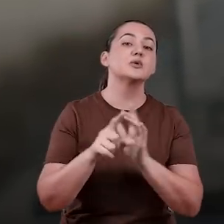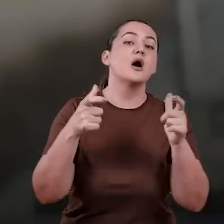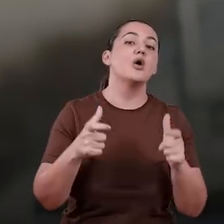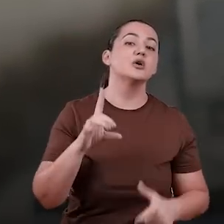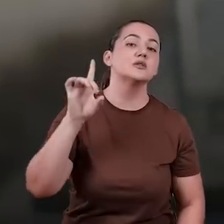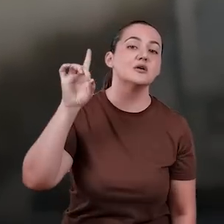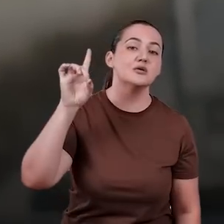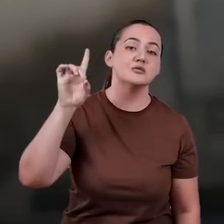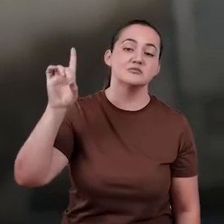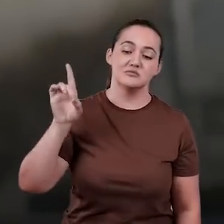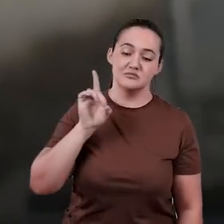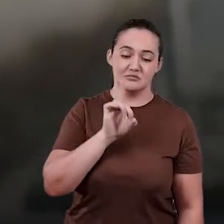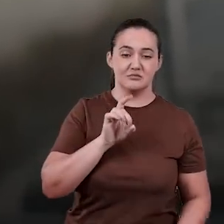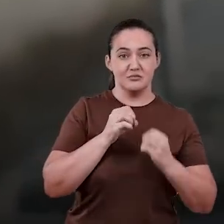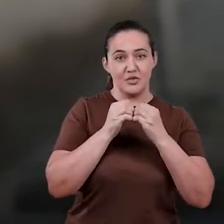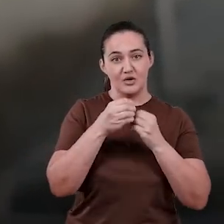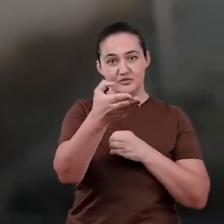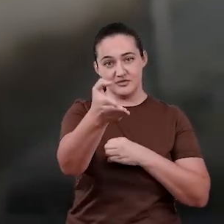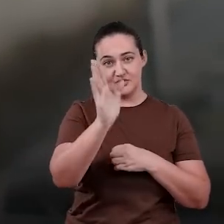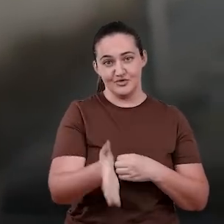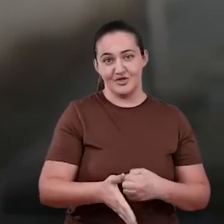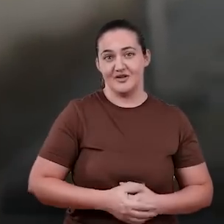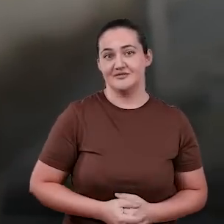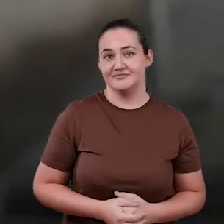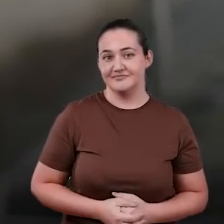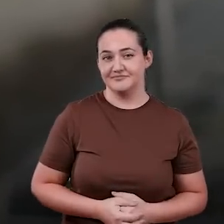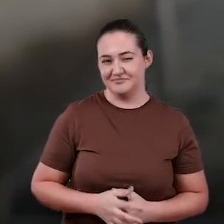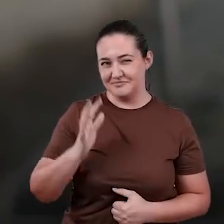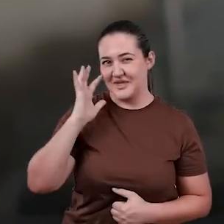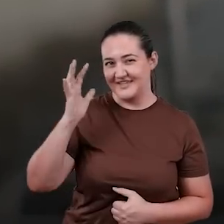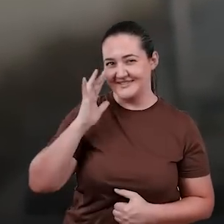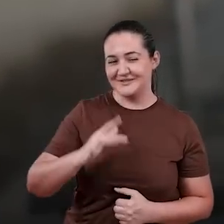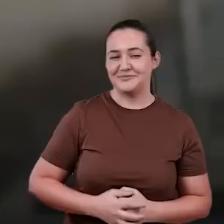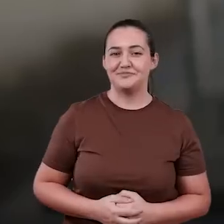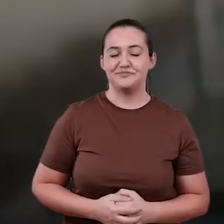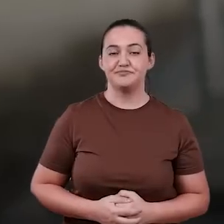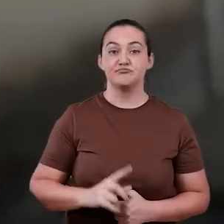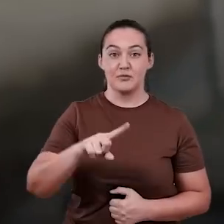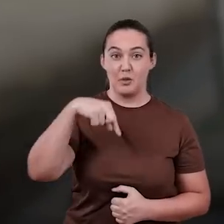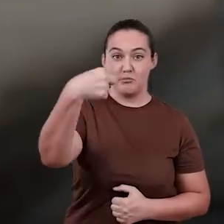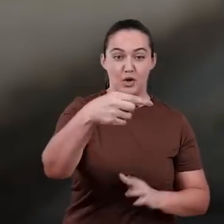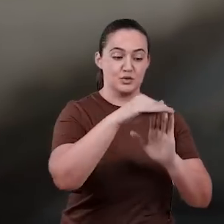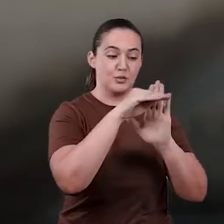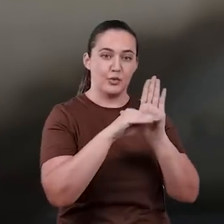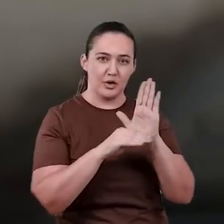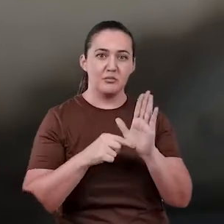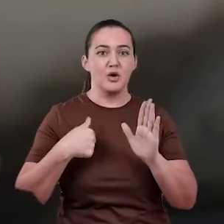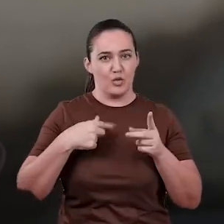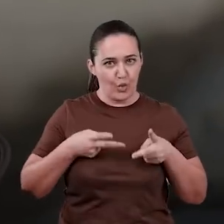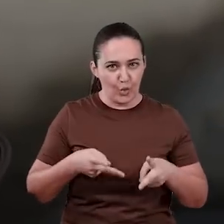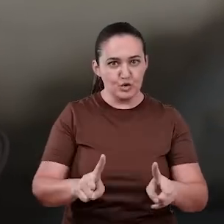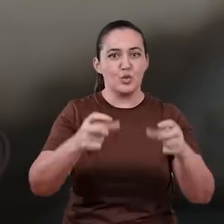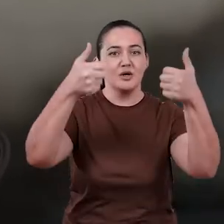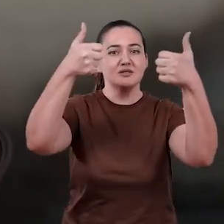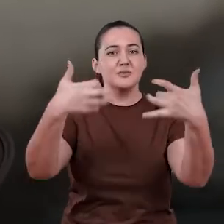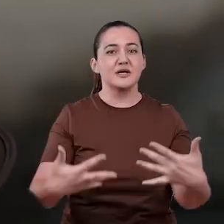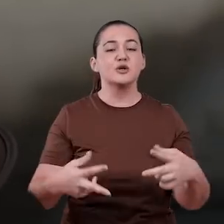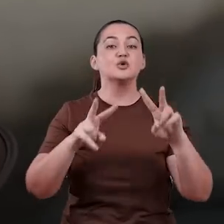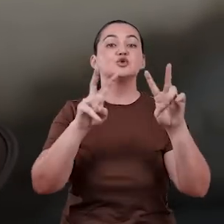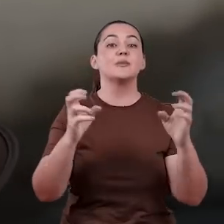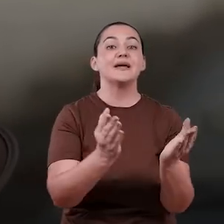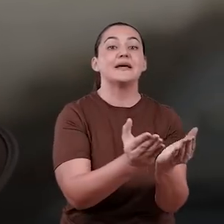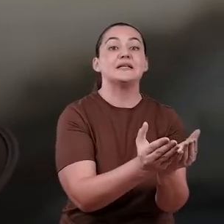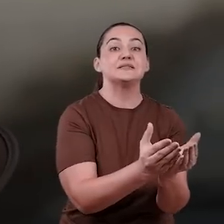está próximo de você antes dessa busca? Pense nisso. No próximo programa Evidências, eu quero continuar contando sobre